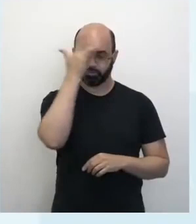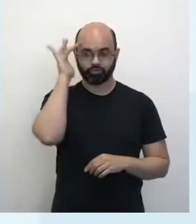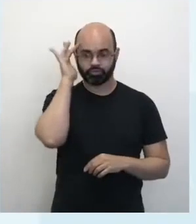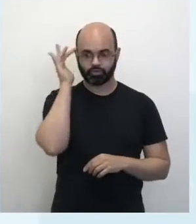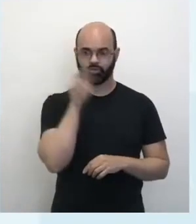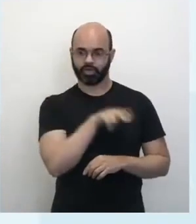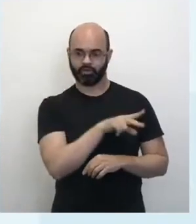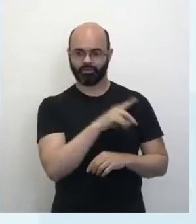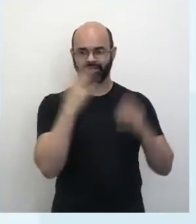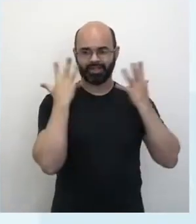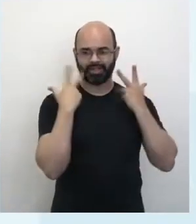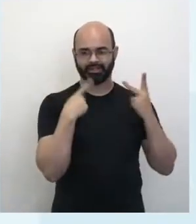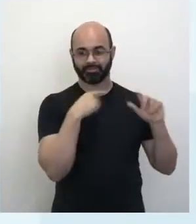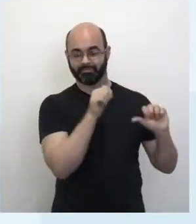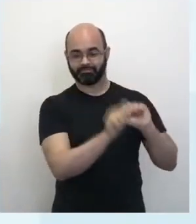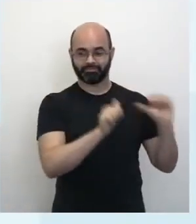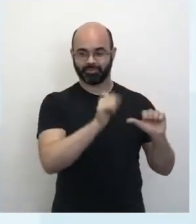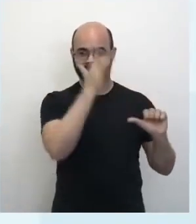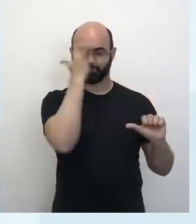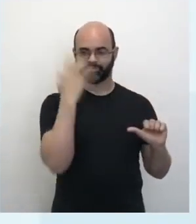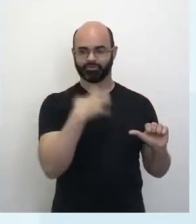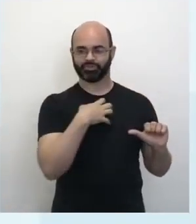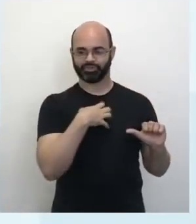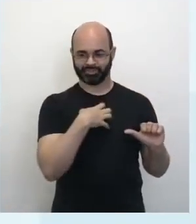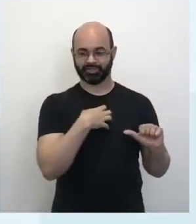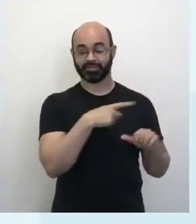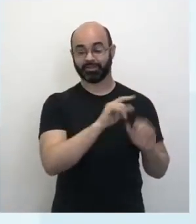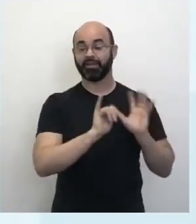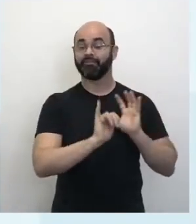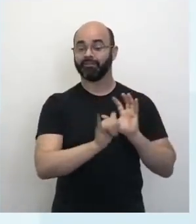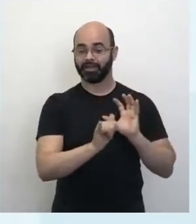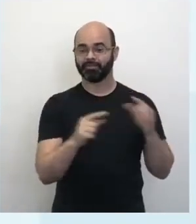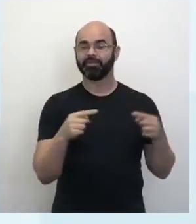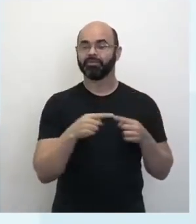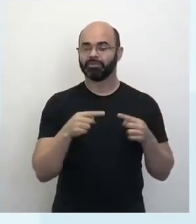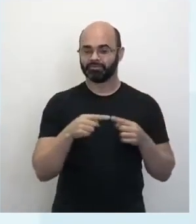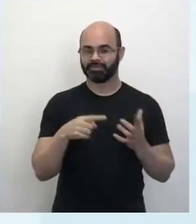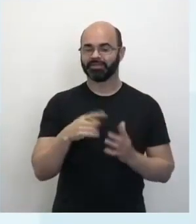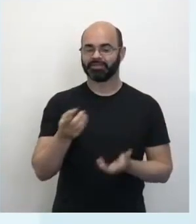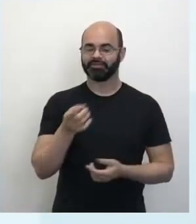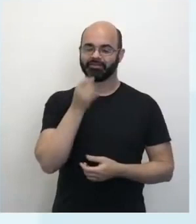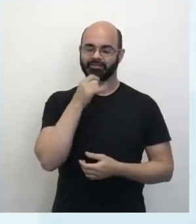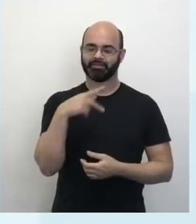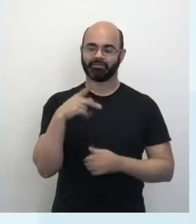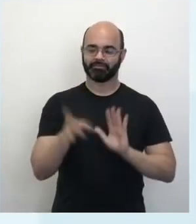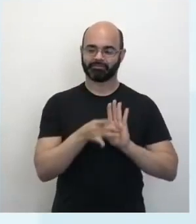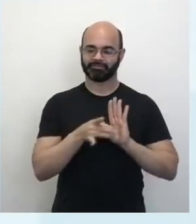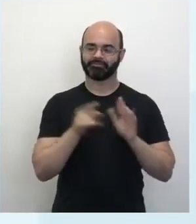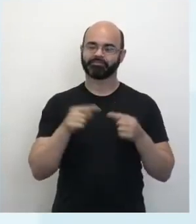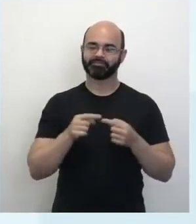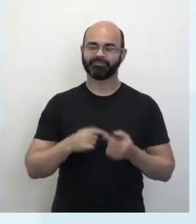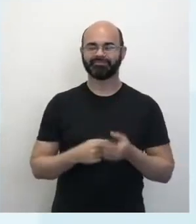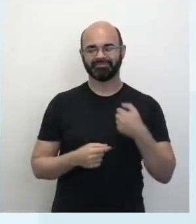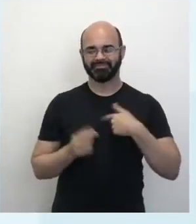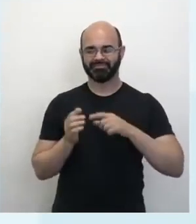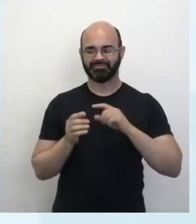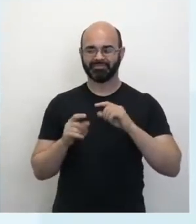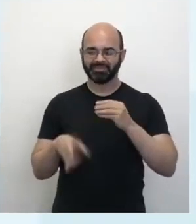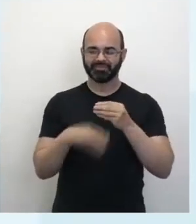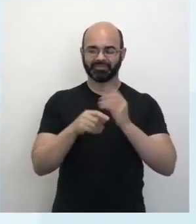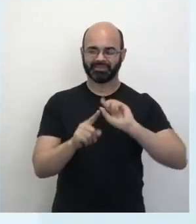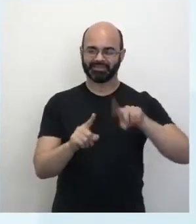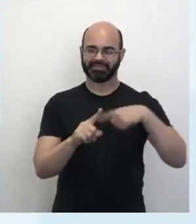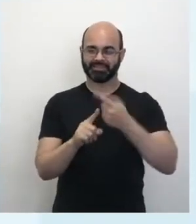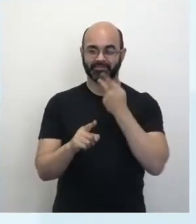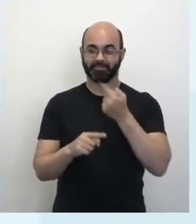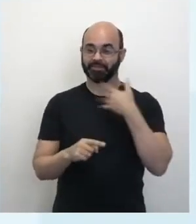ali na fábula é um bom exemplo dessa personificação. Aí eu falei com vocês que sempre traria um termo a mais. Aí eu